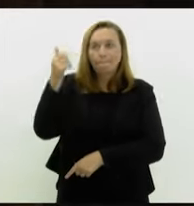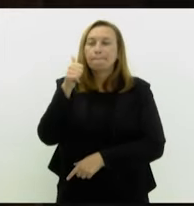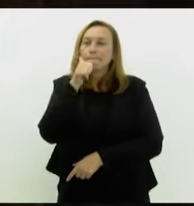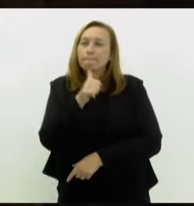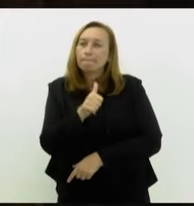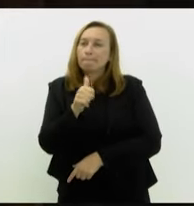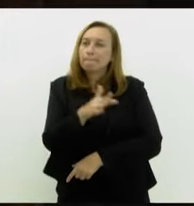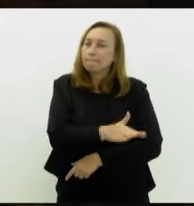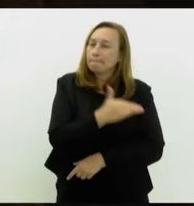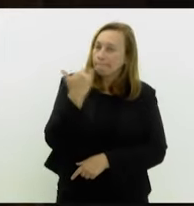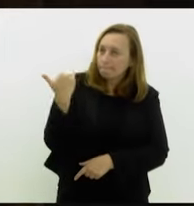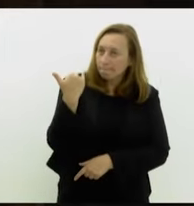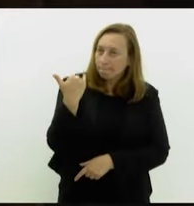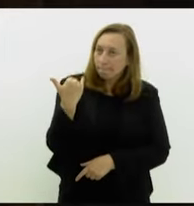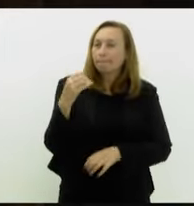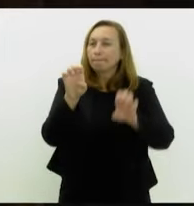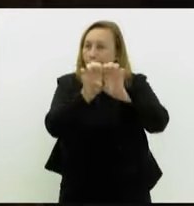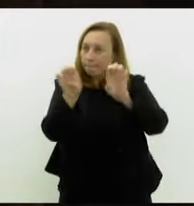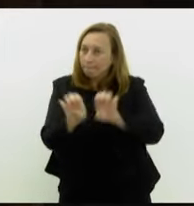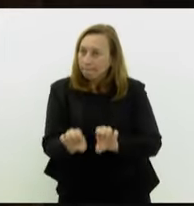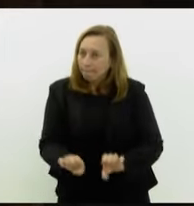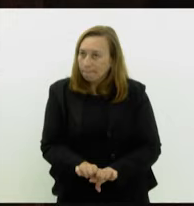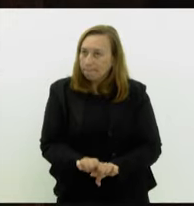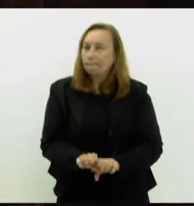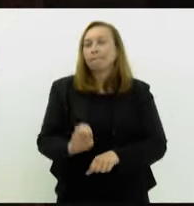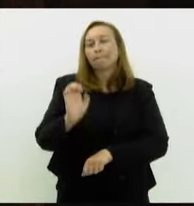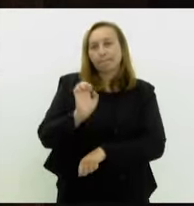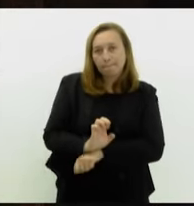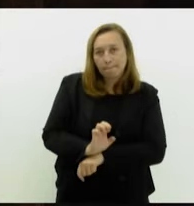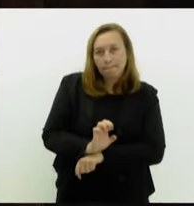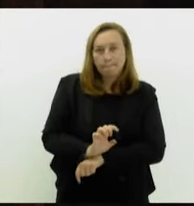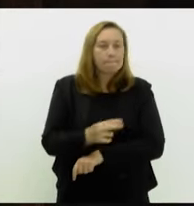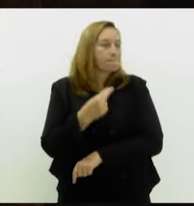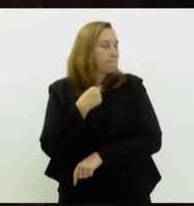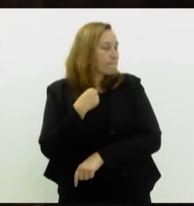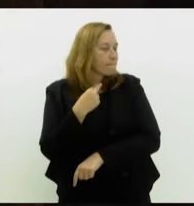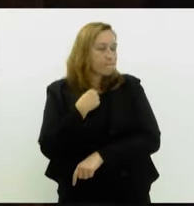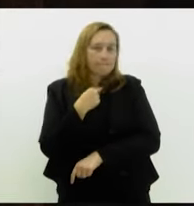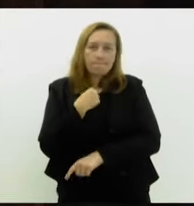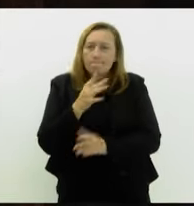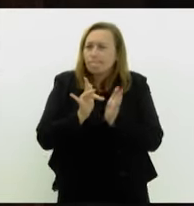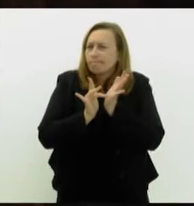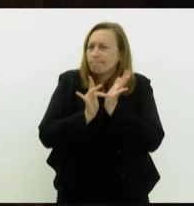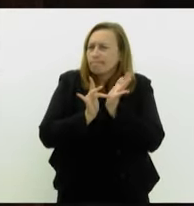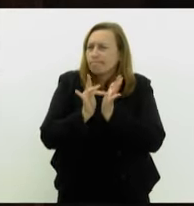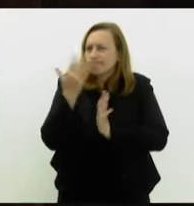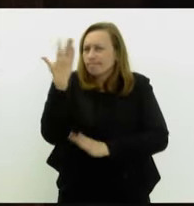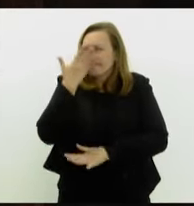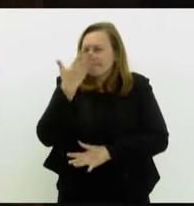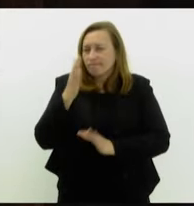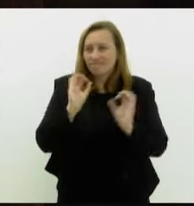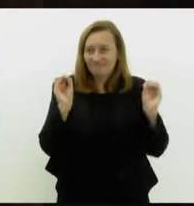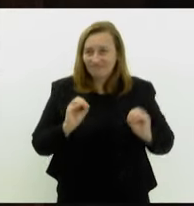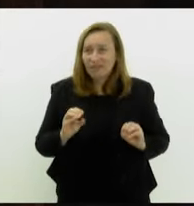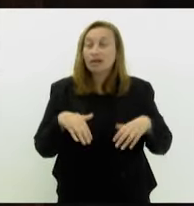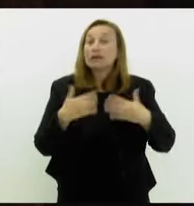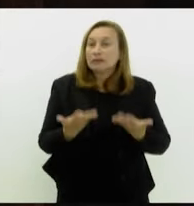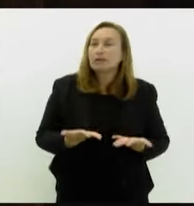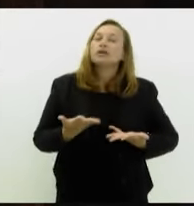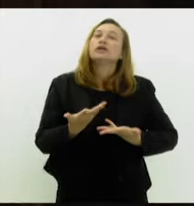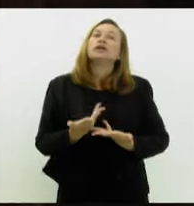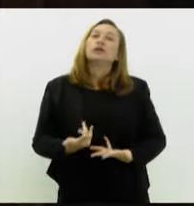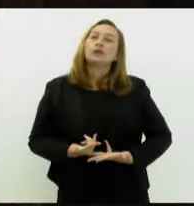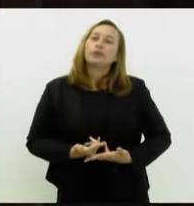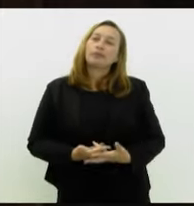foram mortas numa estrutura de estado e nós não podemos fingir que isso não ocorre então eu espero